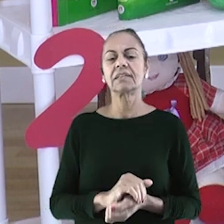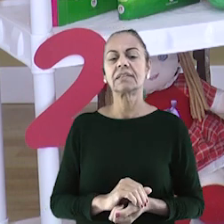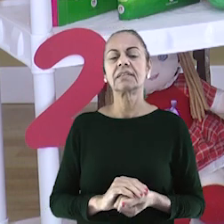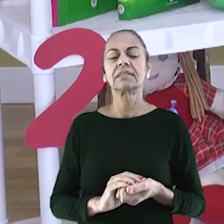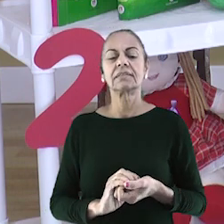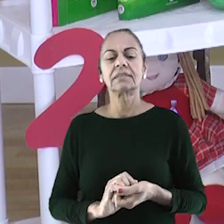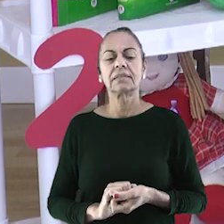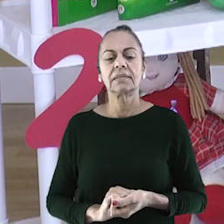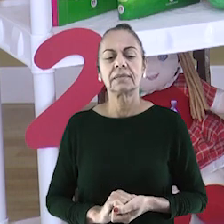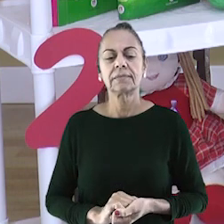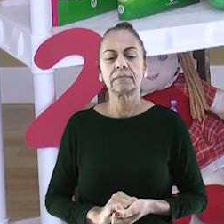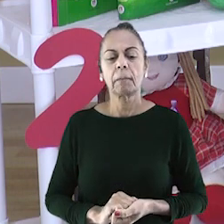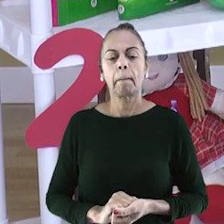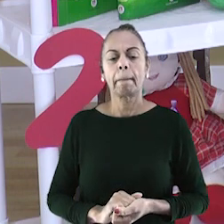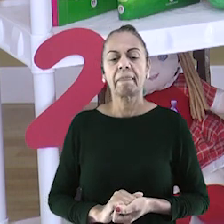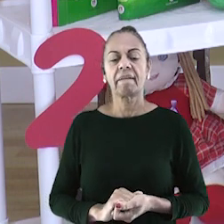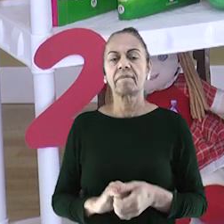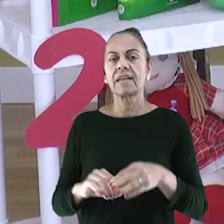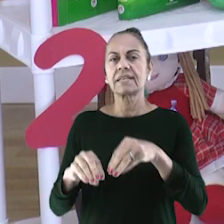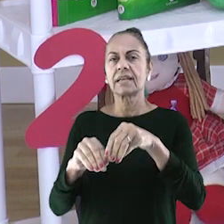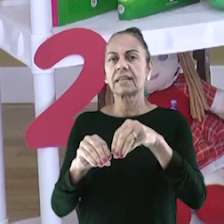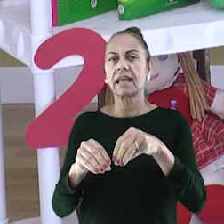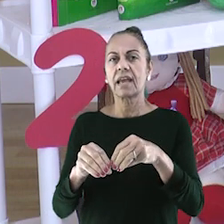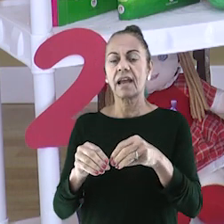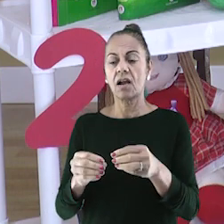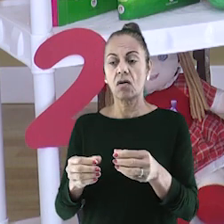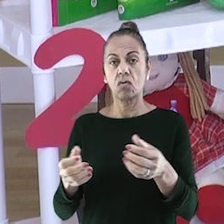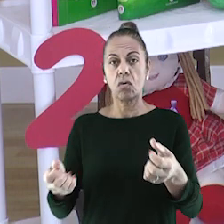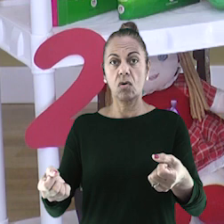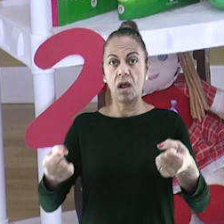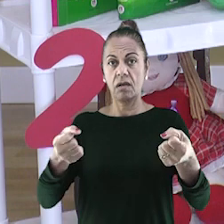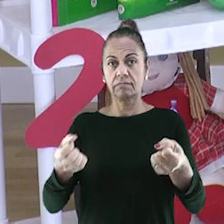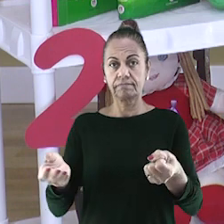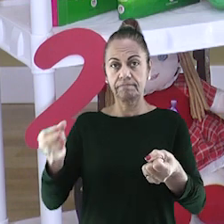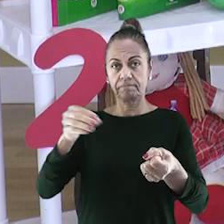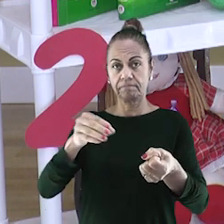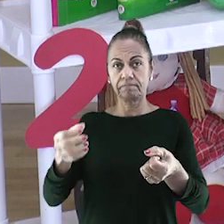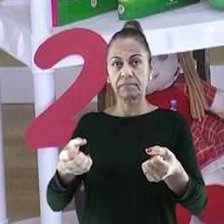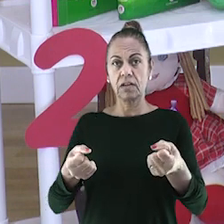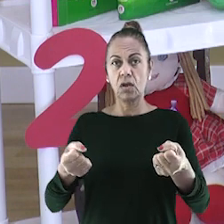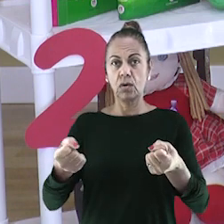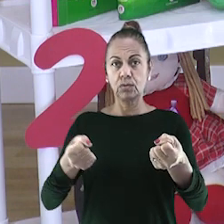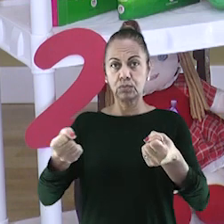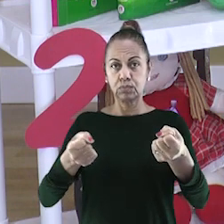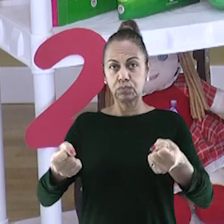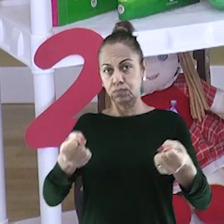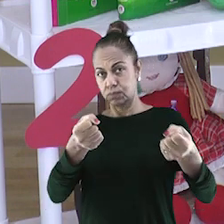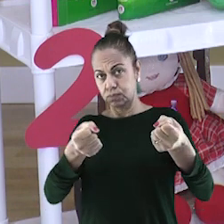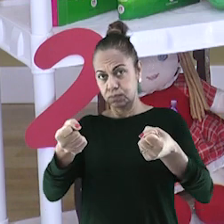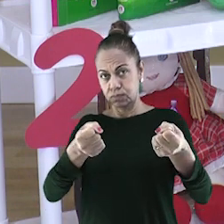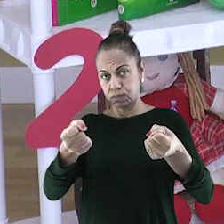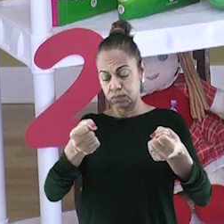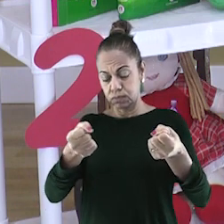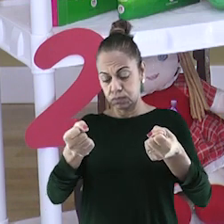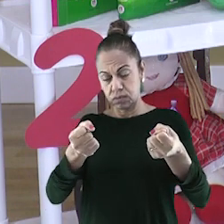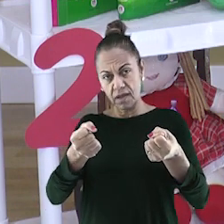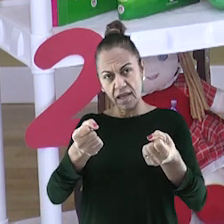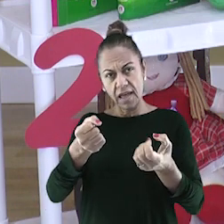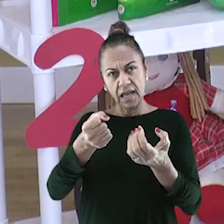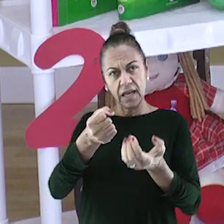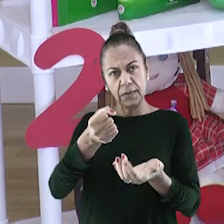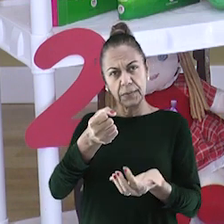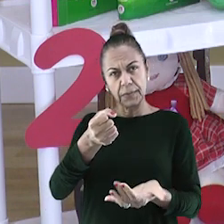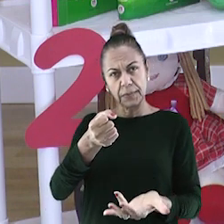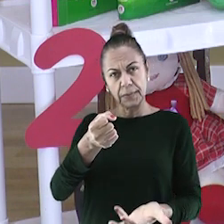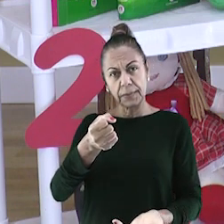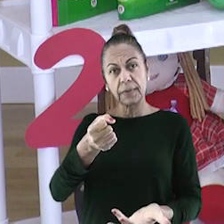areia, da argila e da água. Se você pegar essa terra aqui e peneirar ela, sabe o